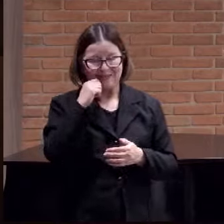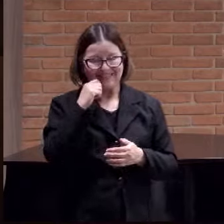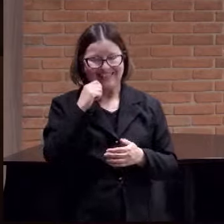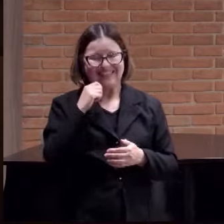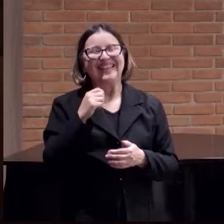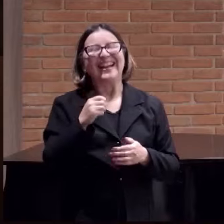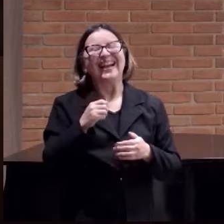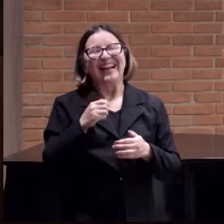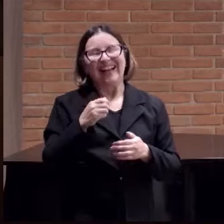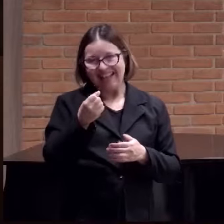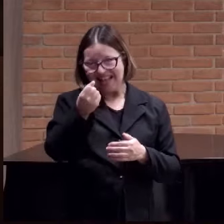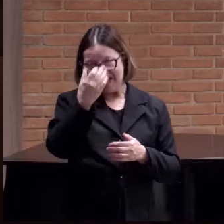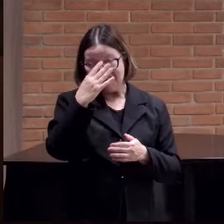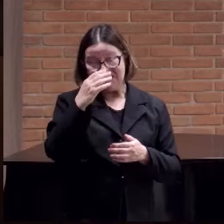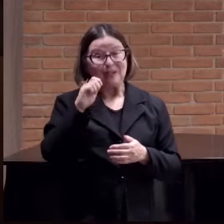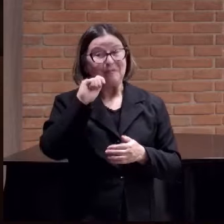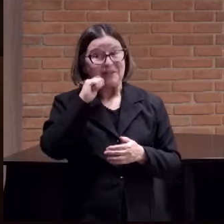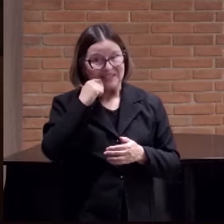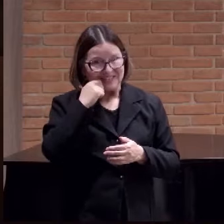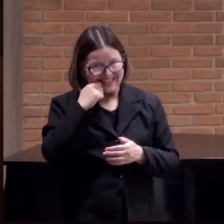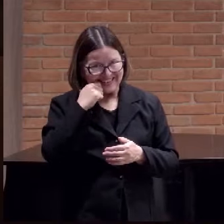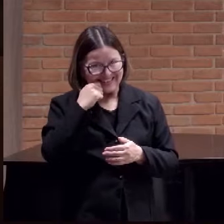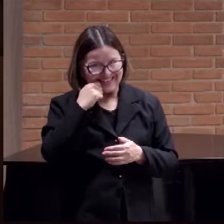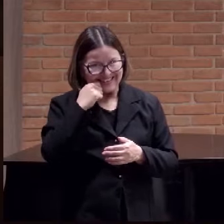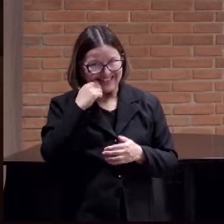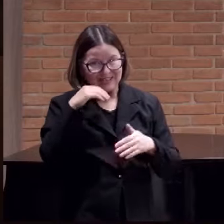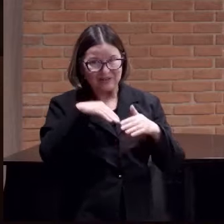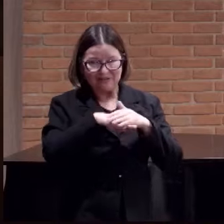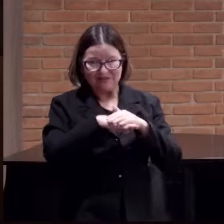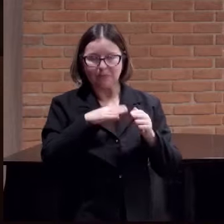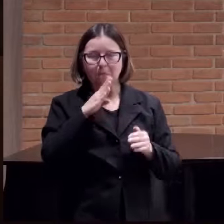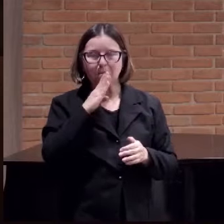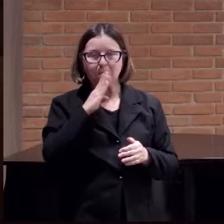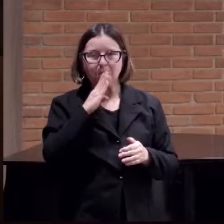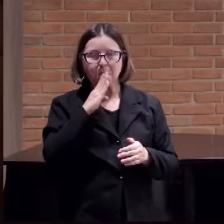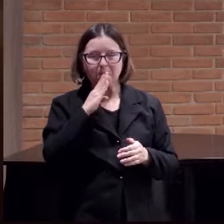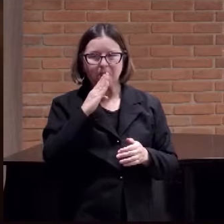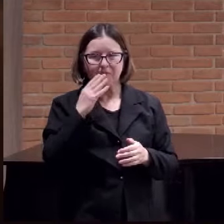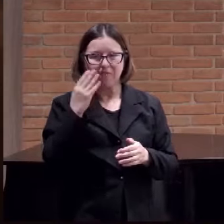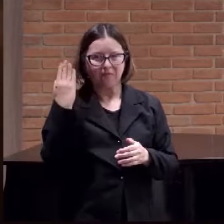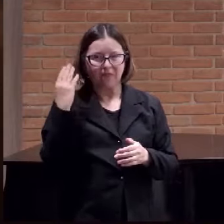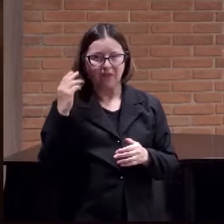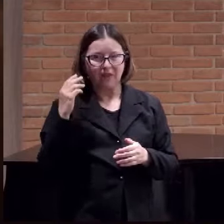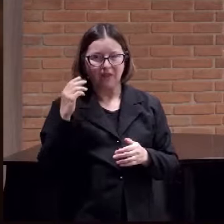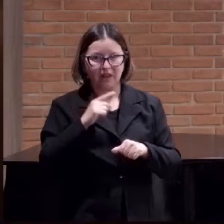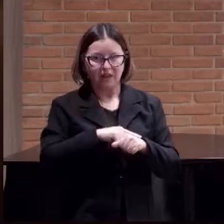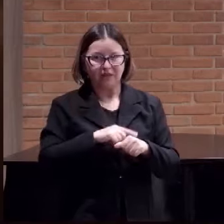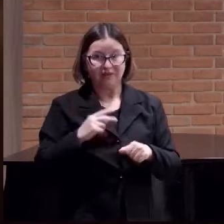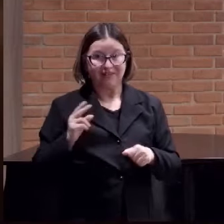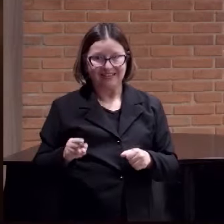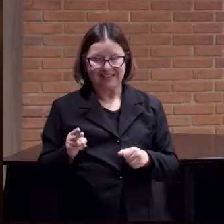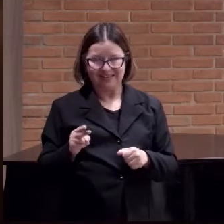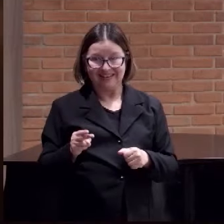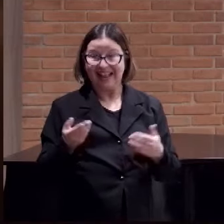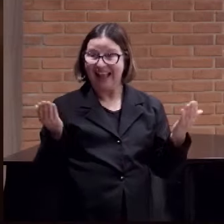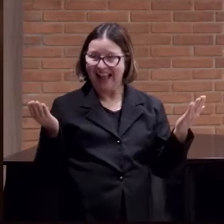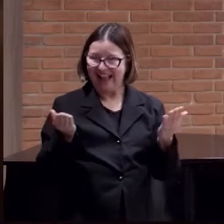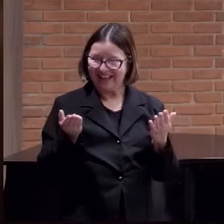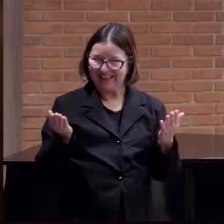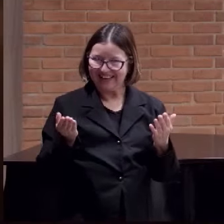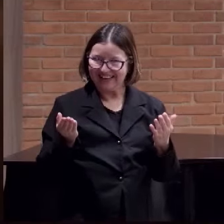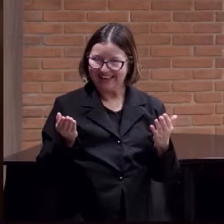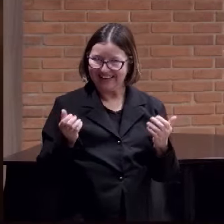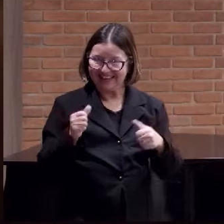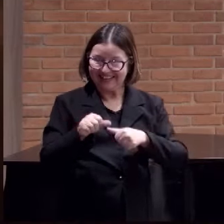Conforme a revelação do mistério guardado em silêncio nos tempos eternos, e que agora se